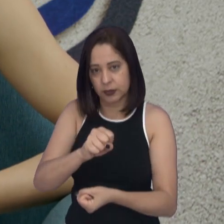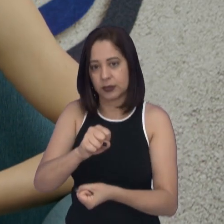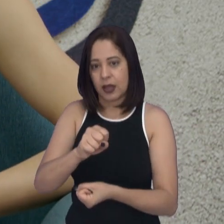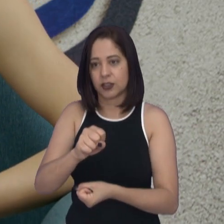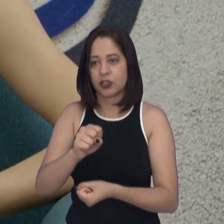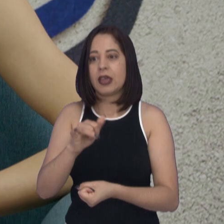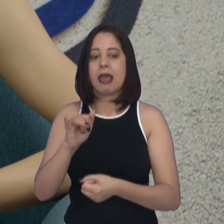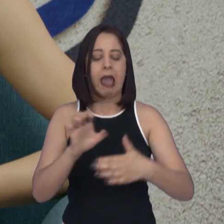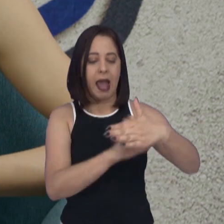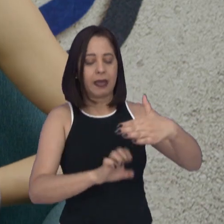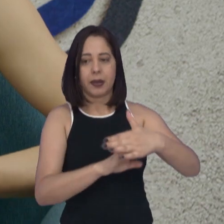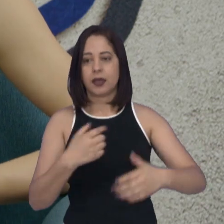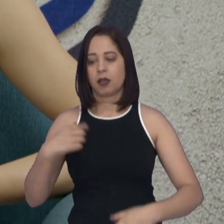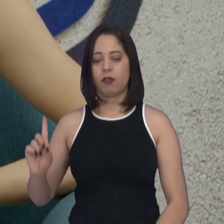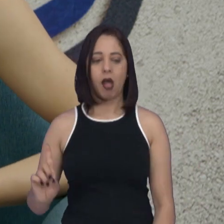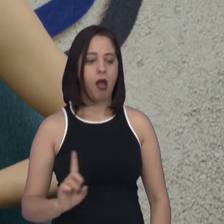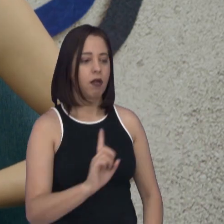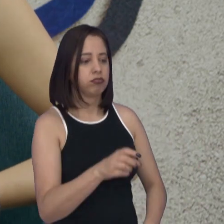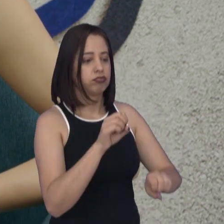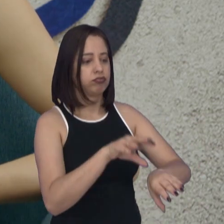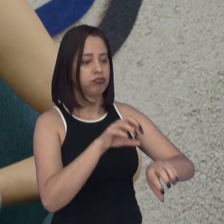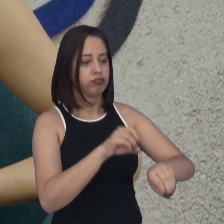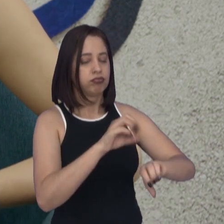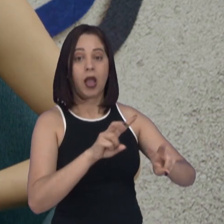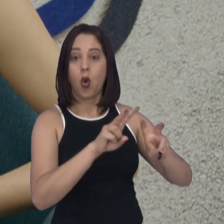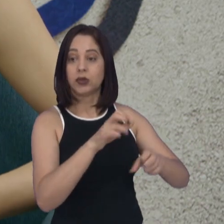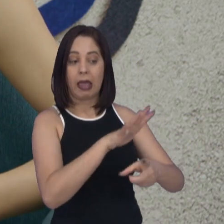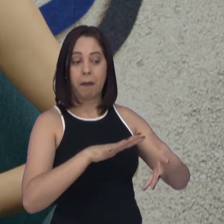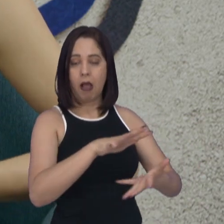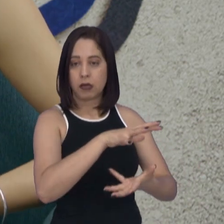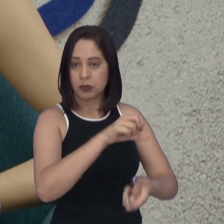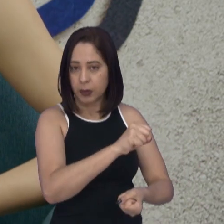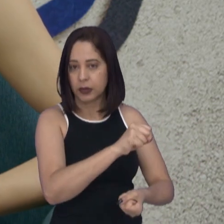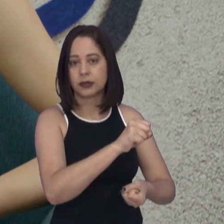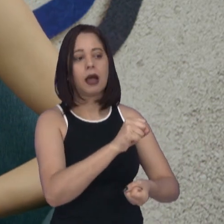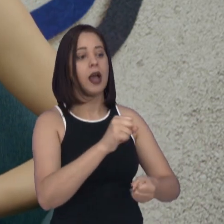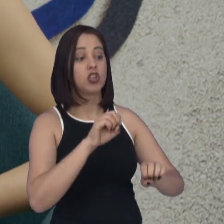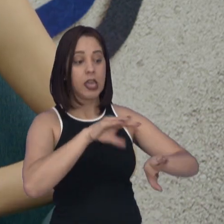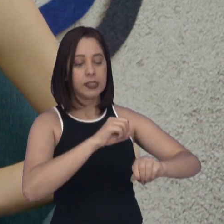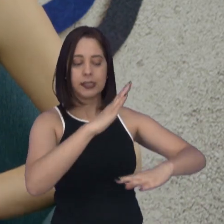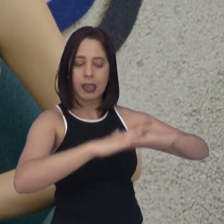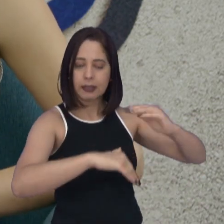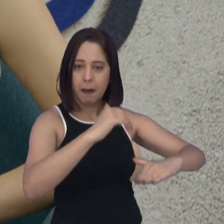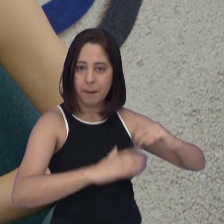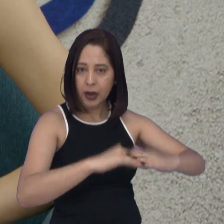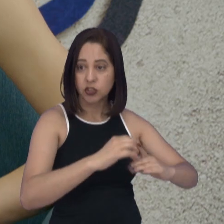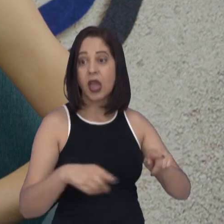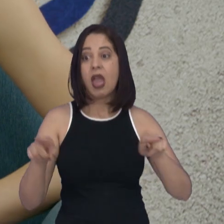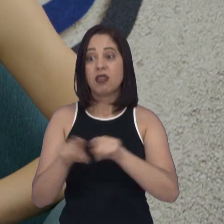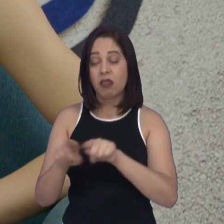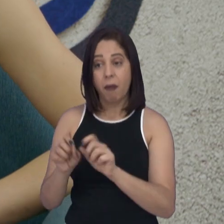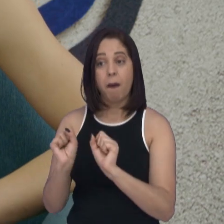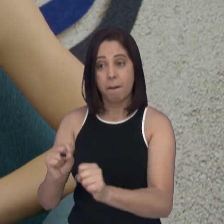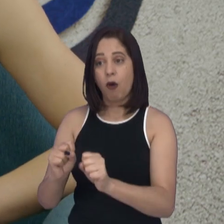as empresas, enfim, aplicarem normas, certificações, práticas sustentáveis, quanto ao produto de